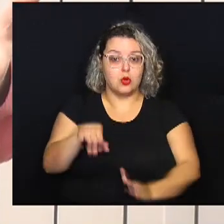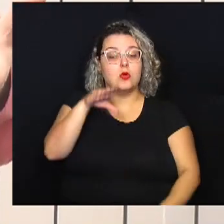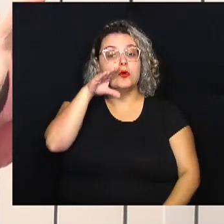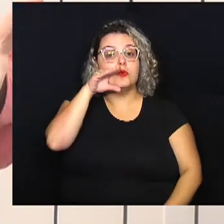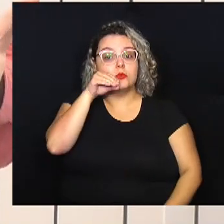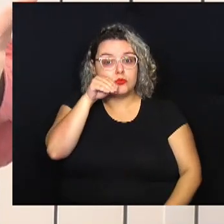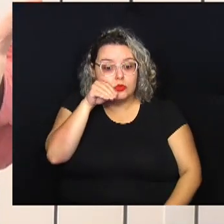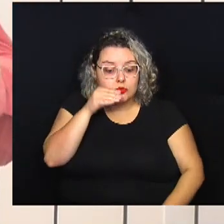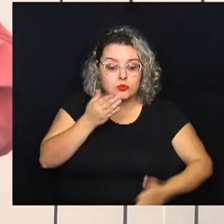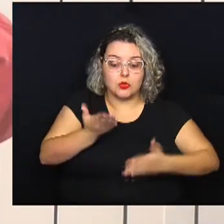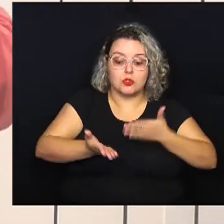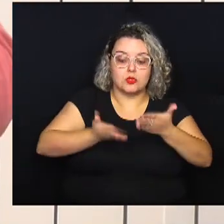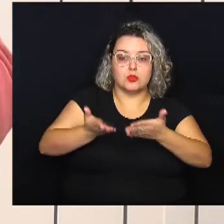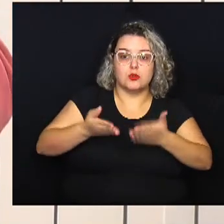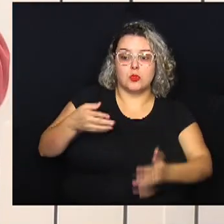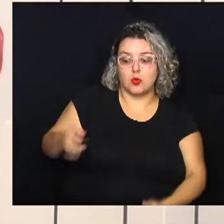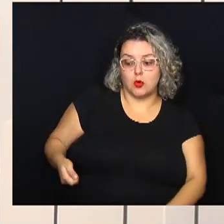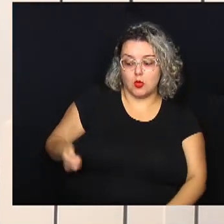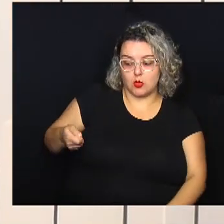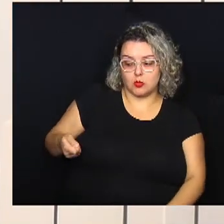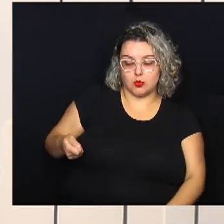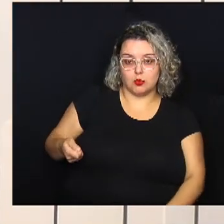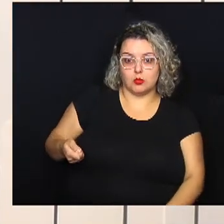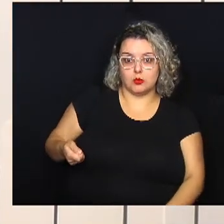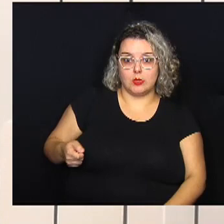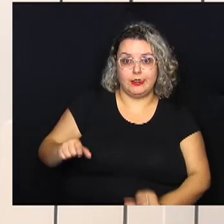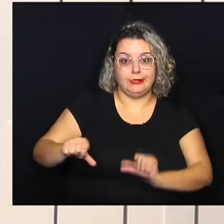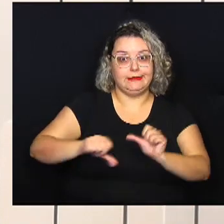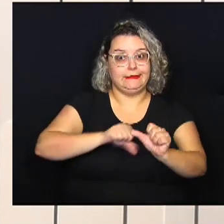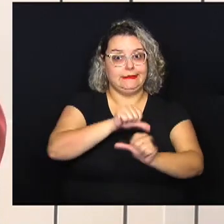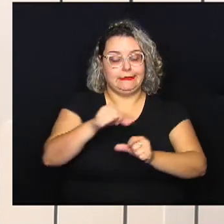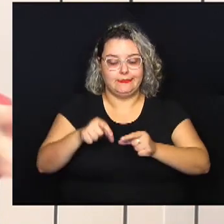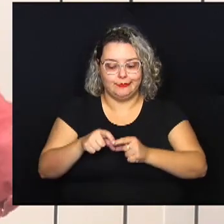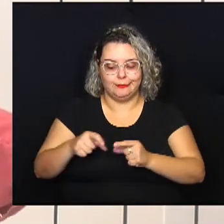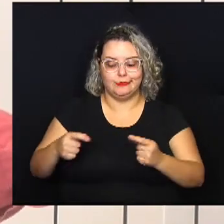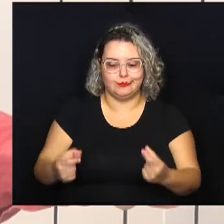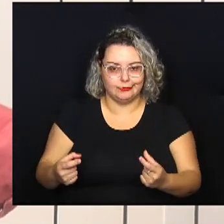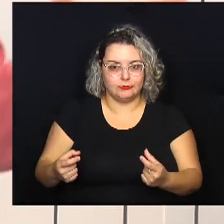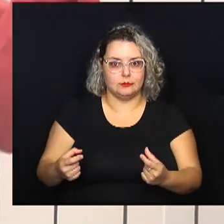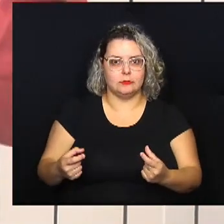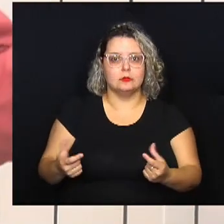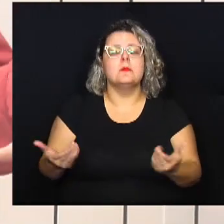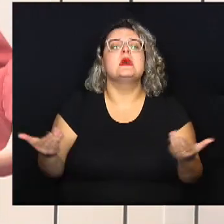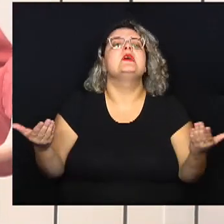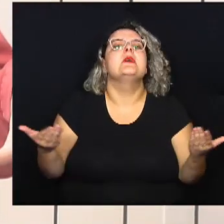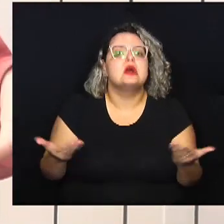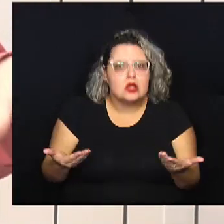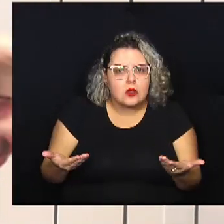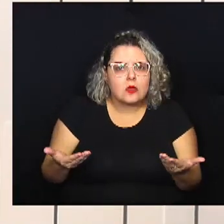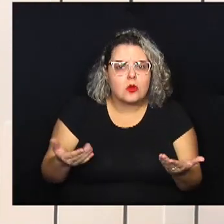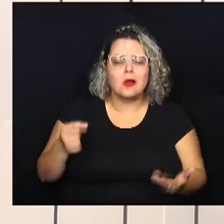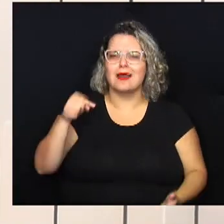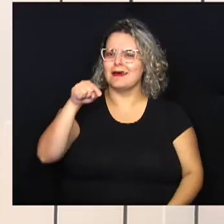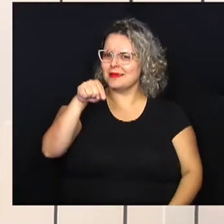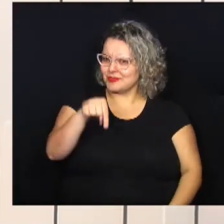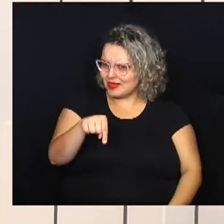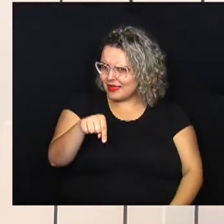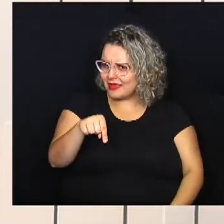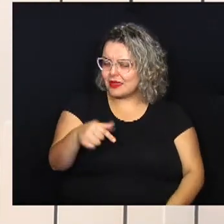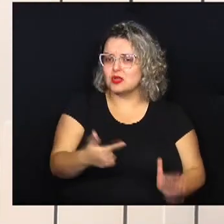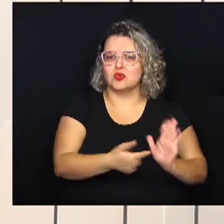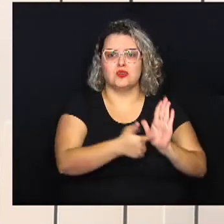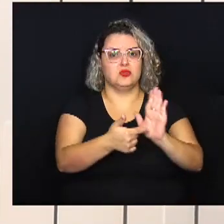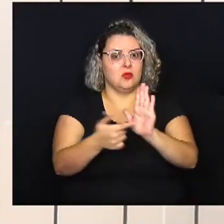que cuidavam das bagagens trocando as etiquetas. Mas e agora? Esse caso nos mostra